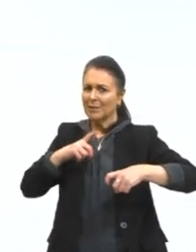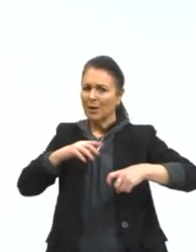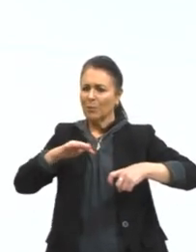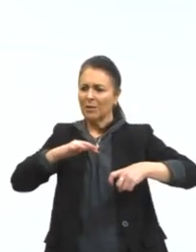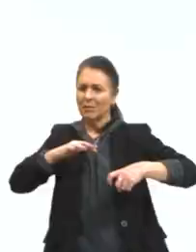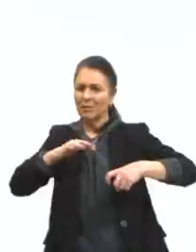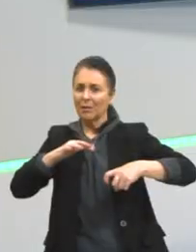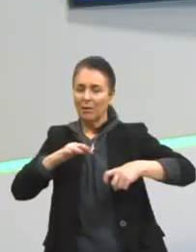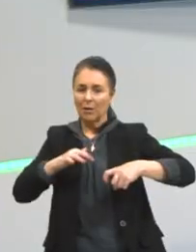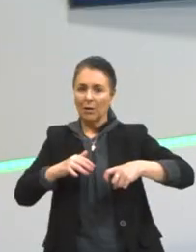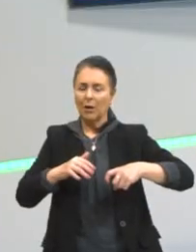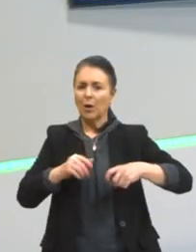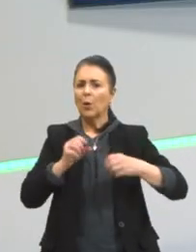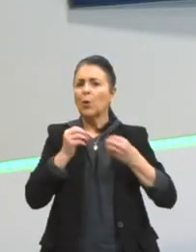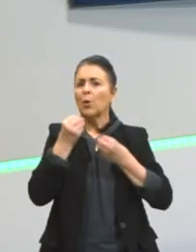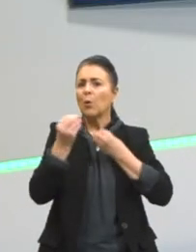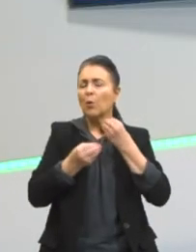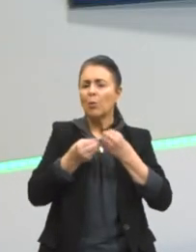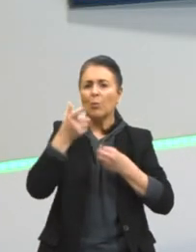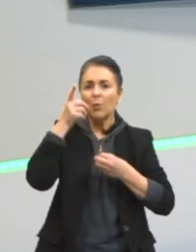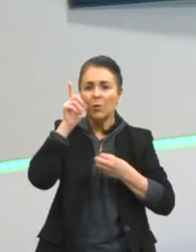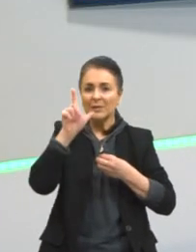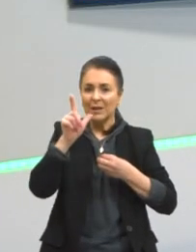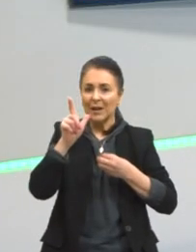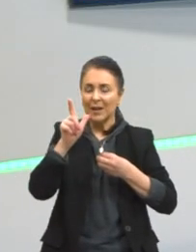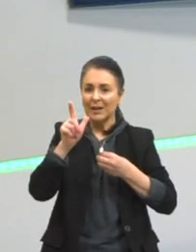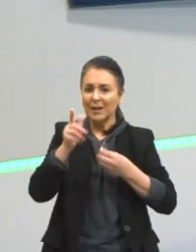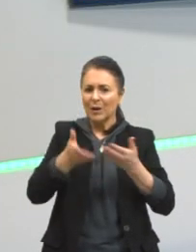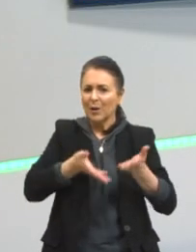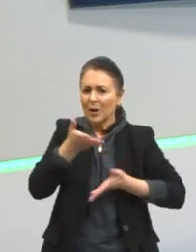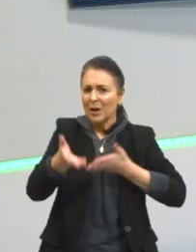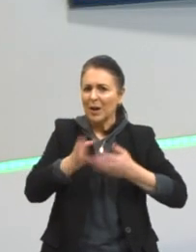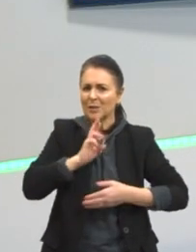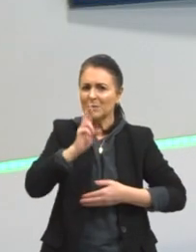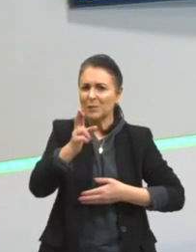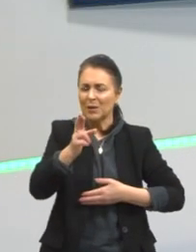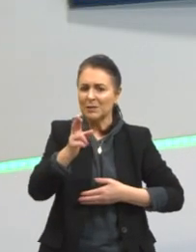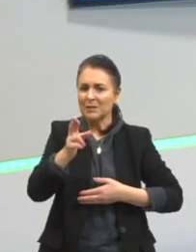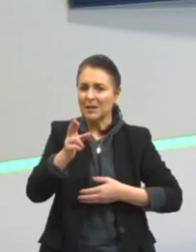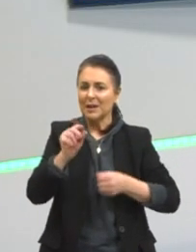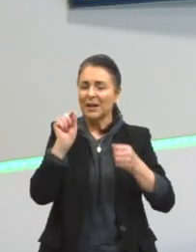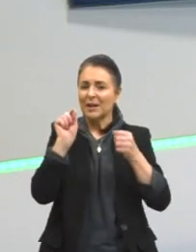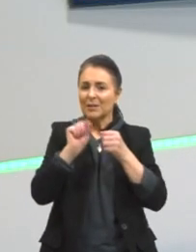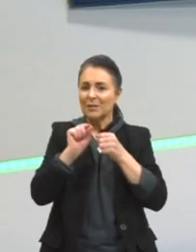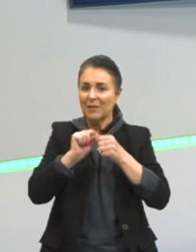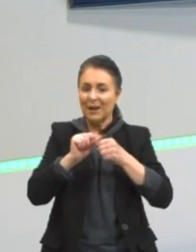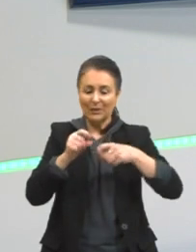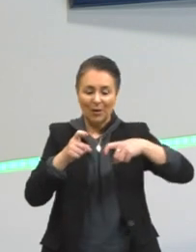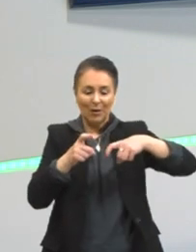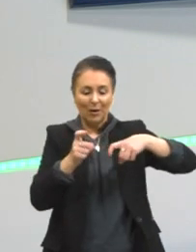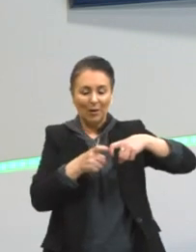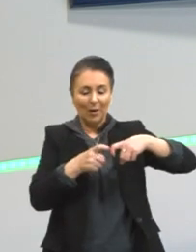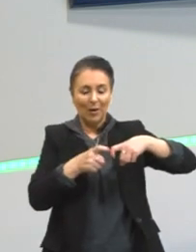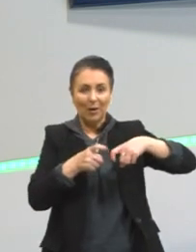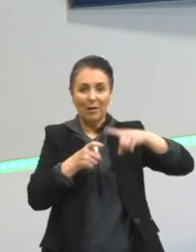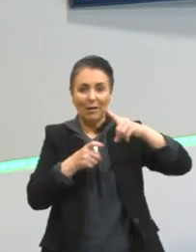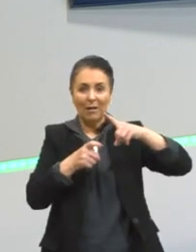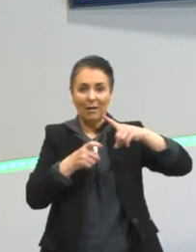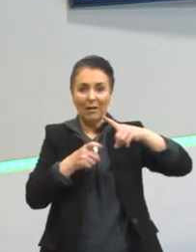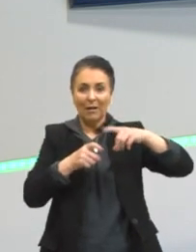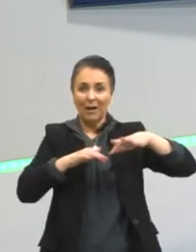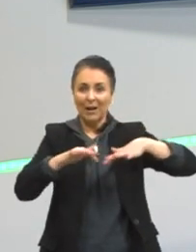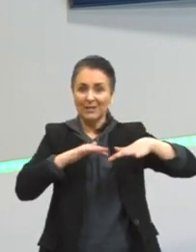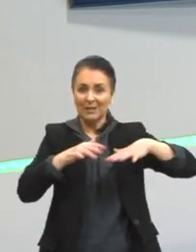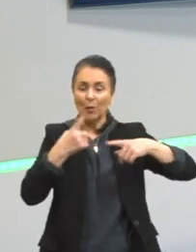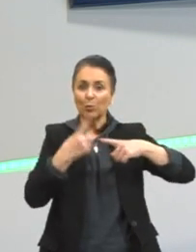resposta reflexa ao estímulo é caracterizada pelo levantamento da perna que ação em